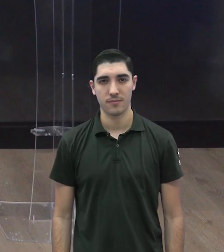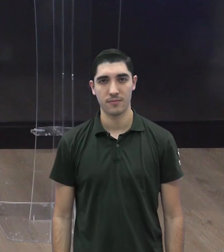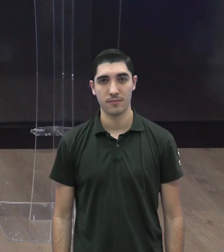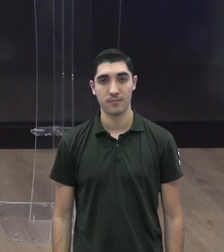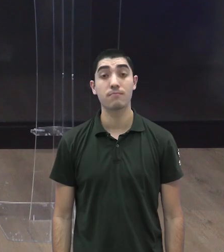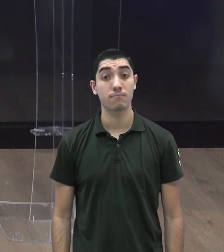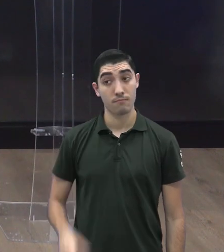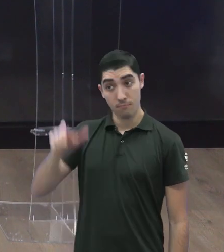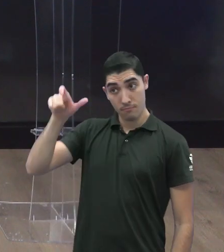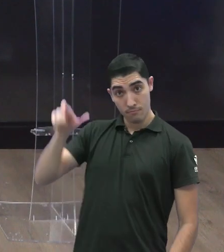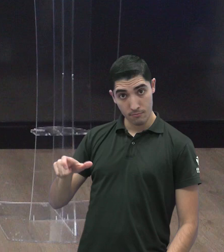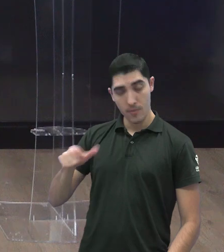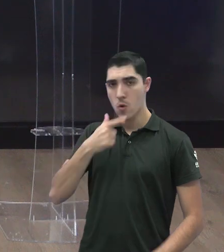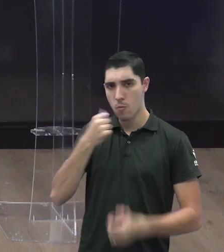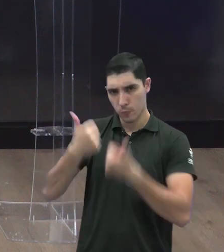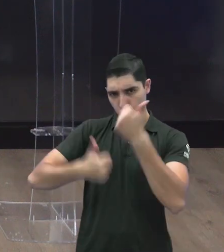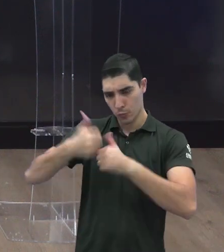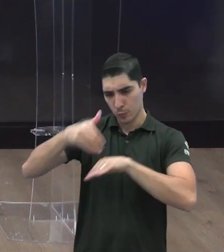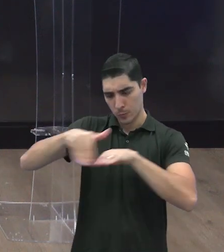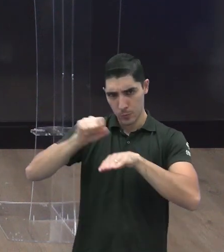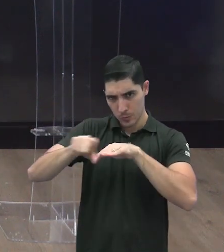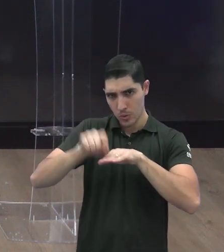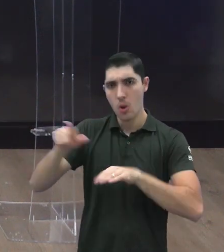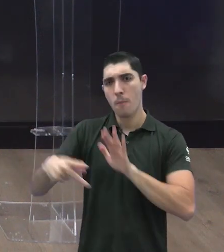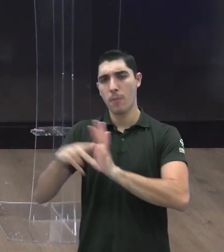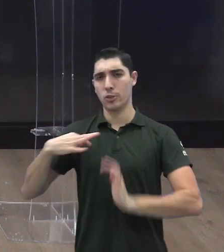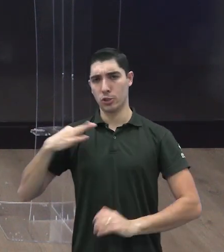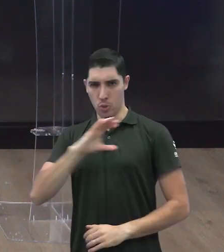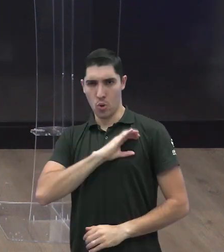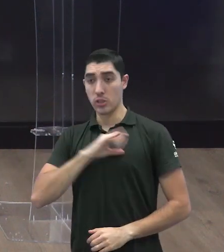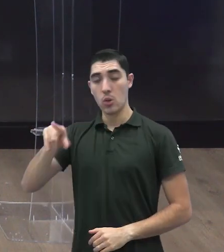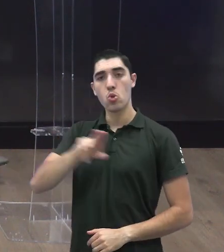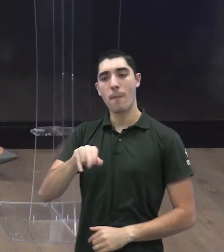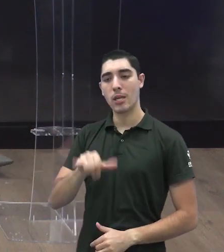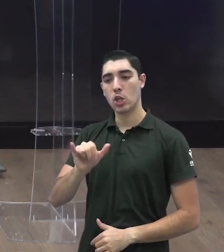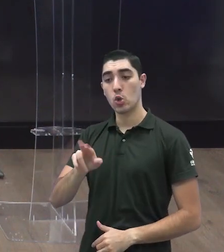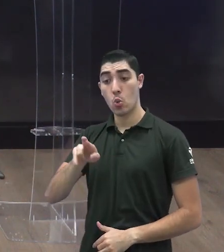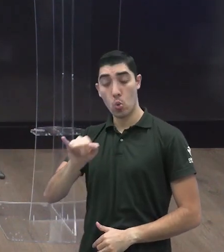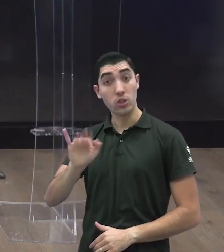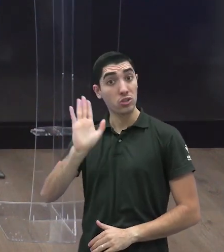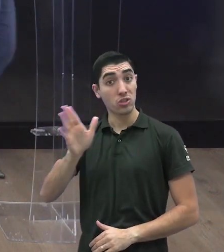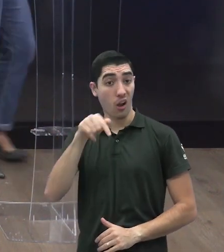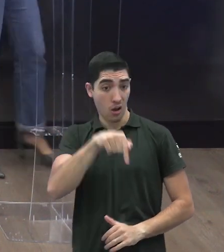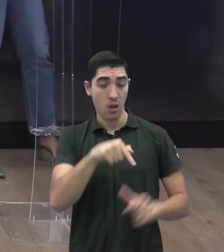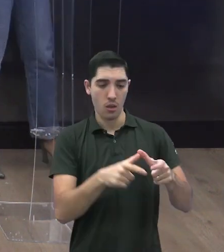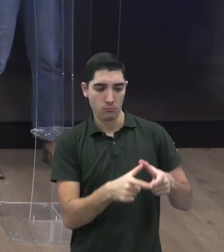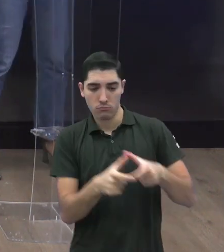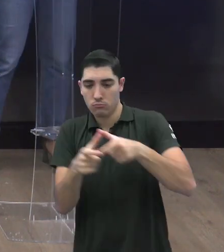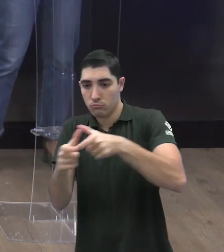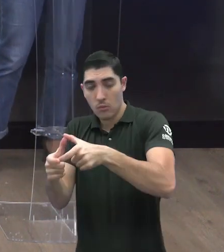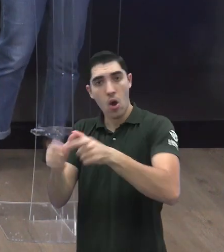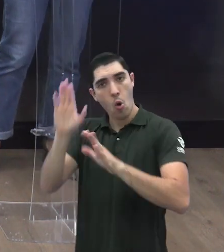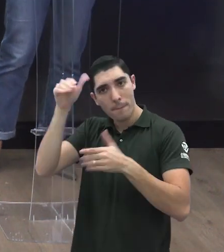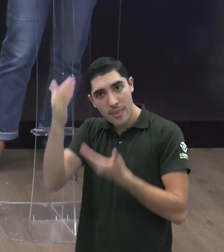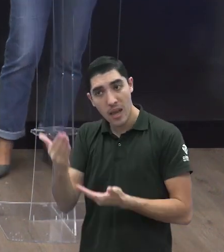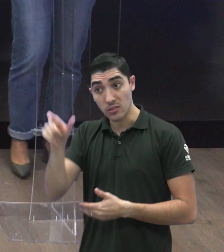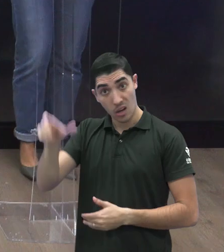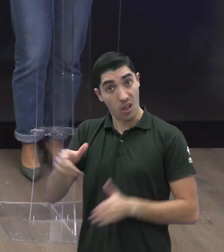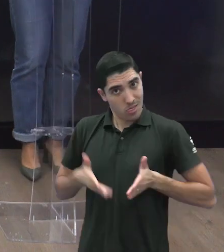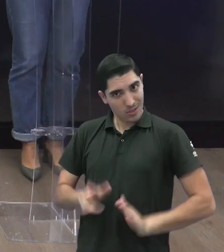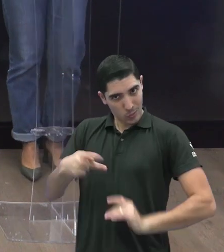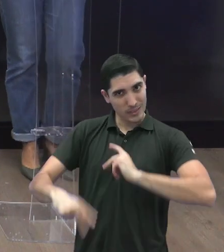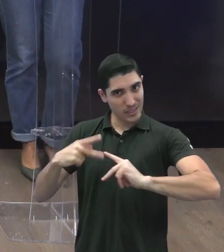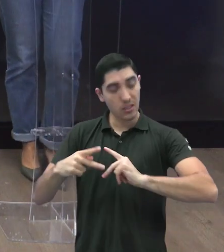E o atacante do Corinthians, Yuri Alberto, recebeu a medalha Mérito Esportivo. O evento, que homenageou o